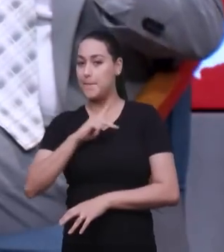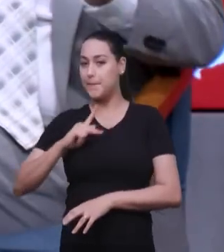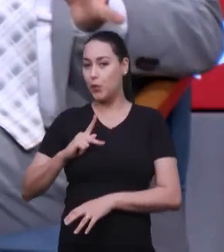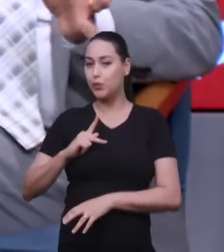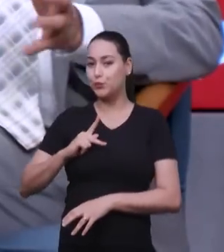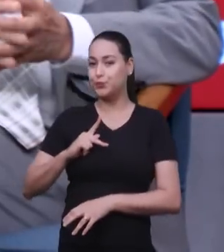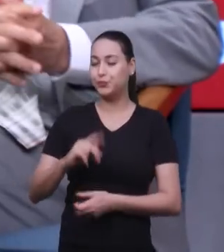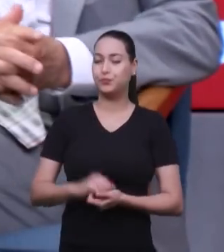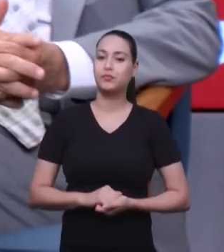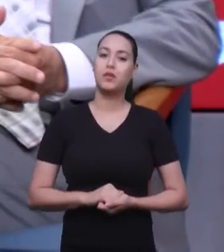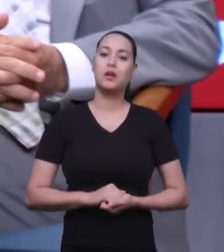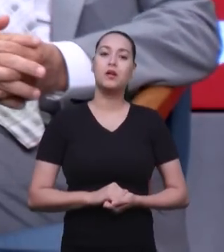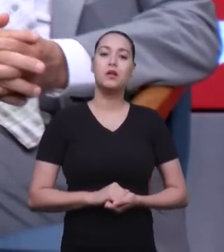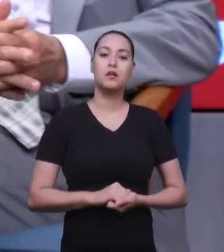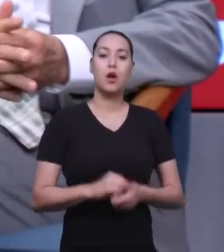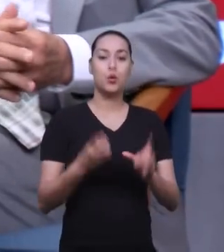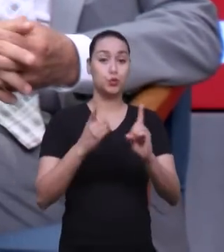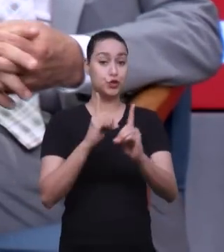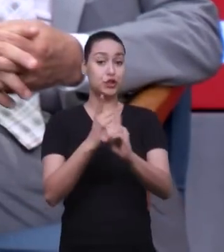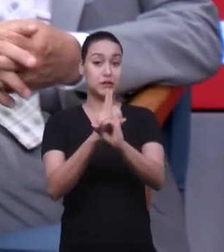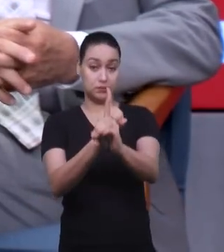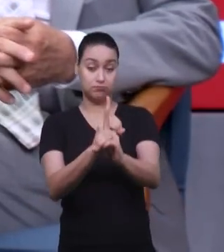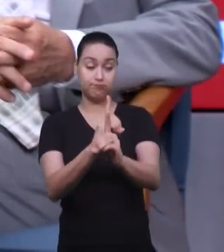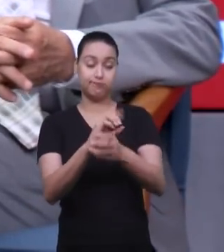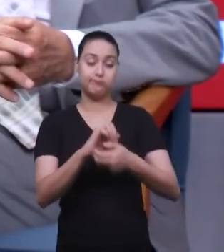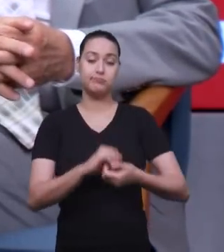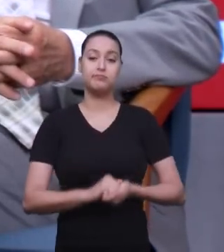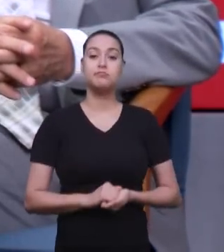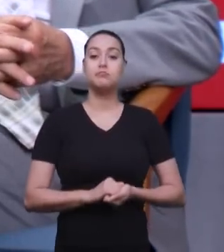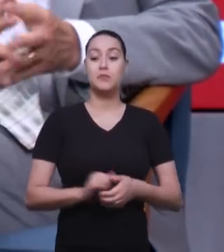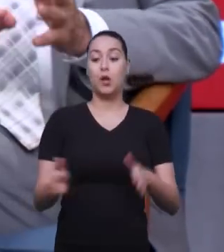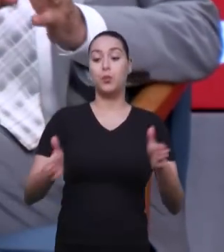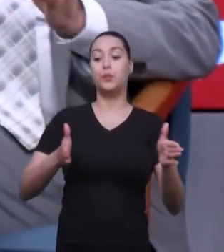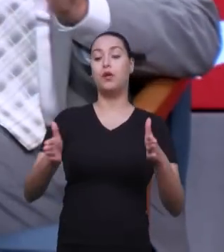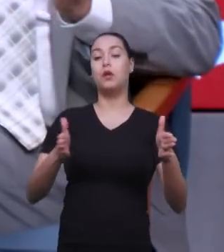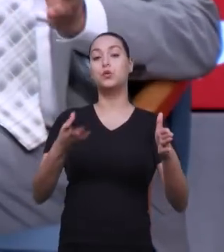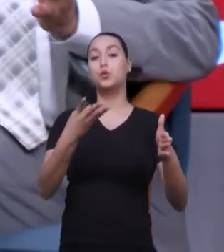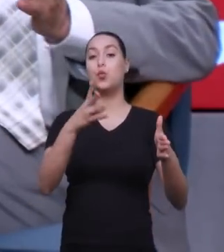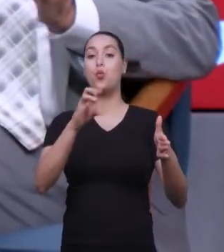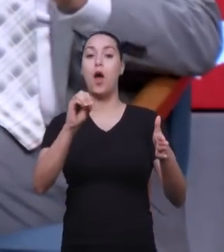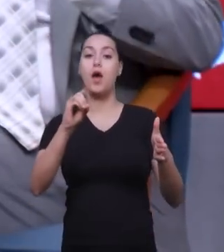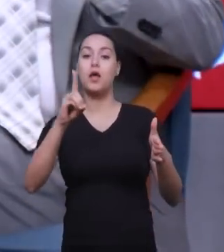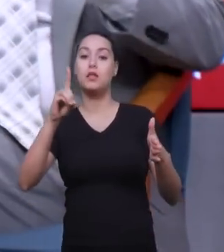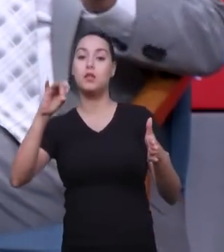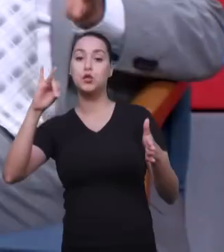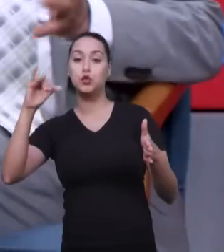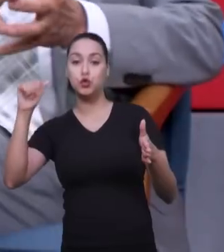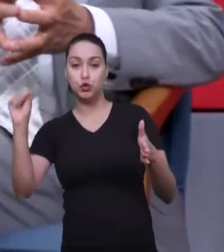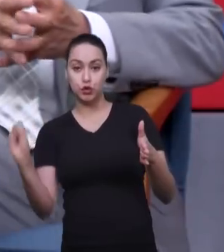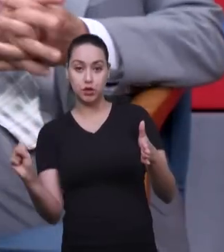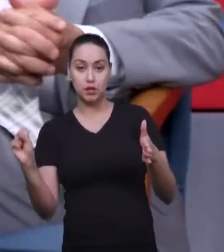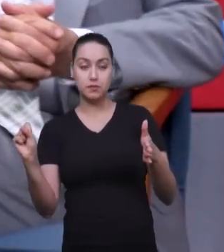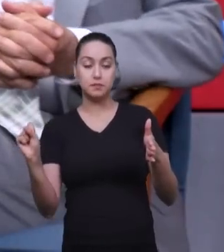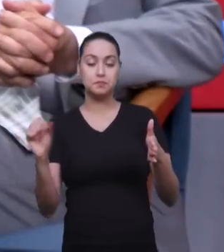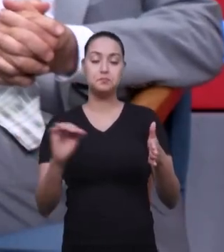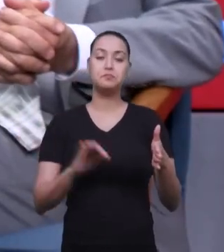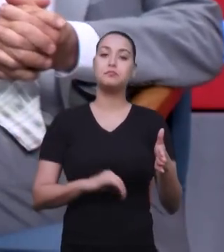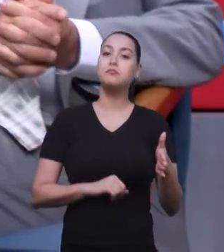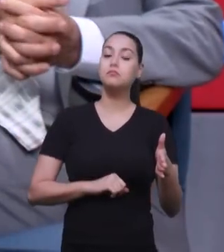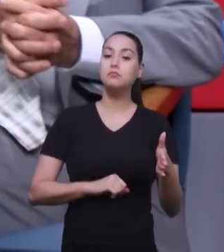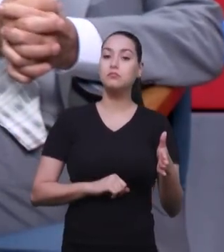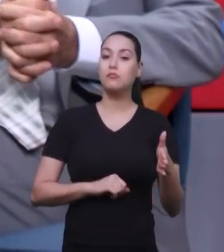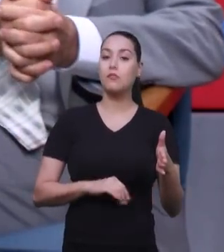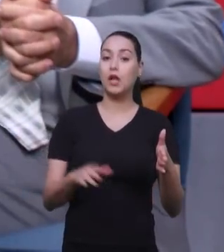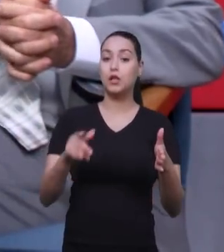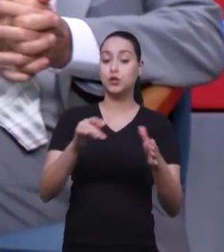já mostra isso. Mas, então, nesses 40 dias